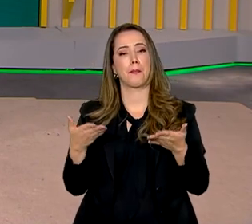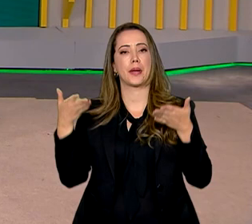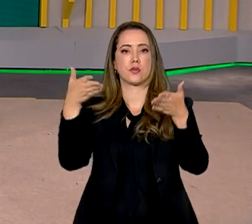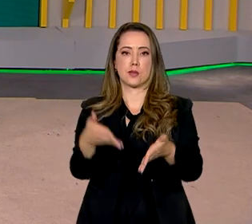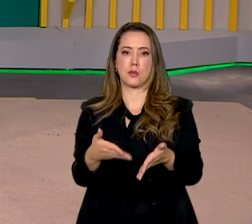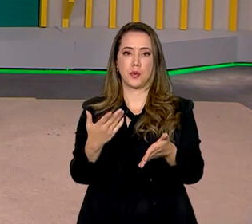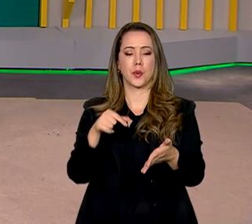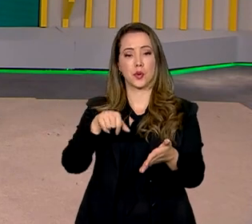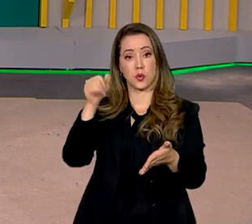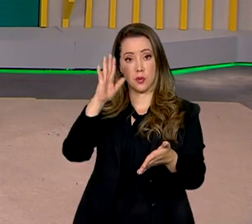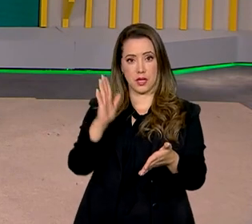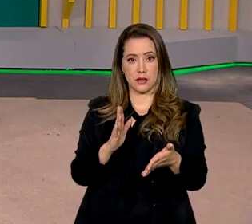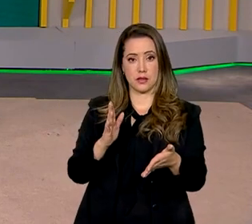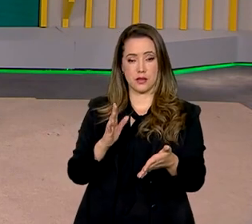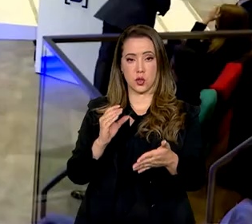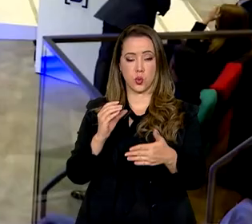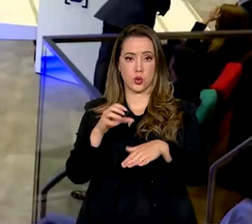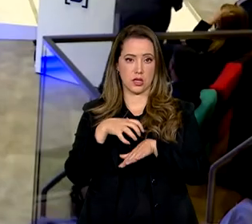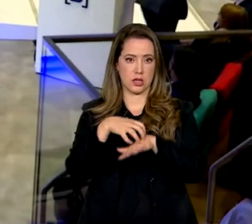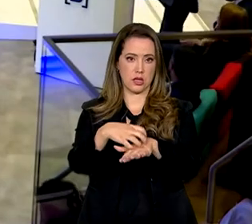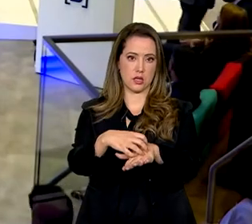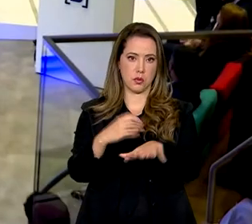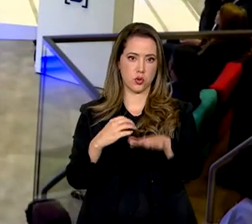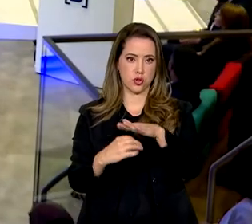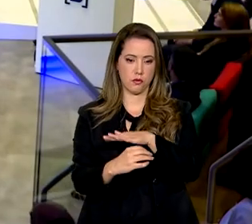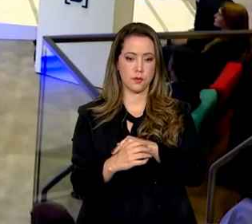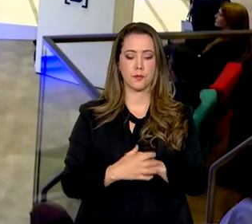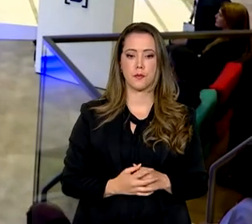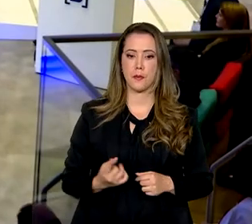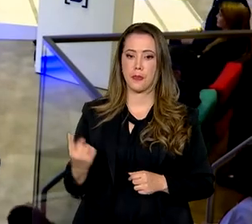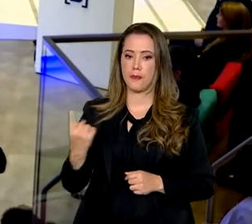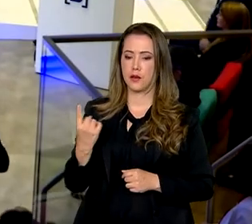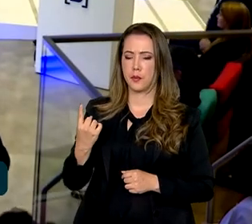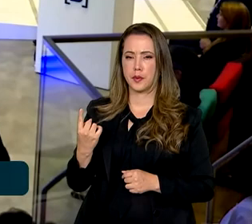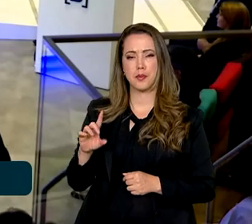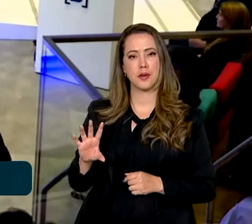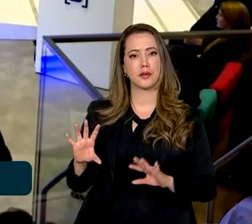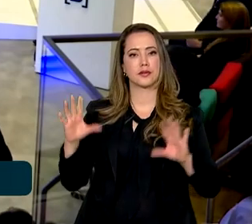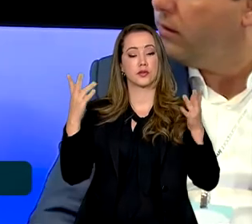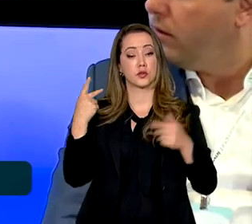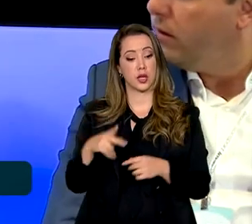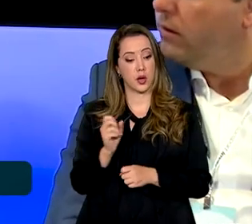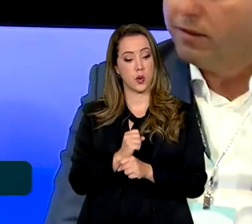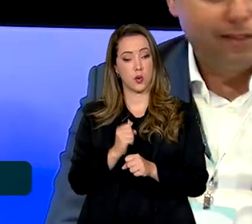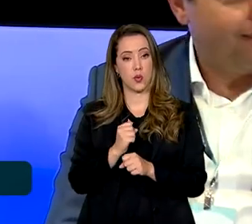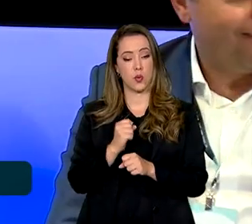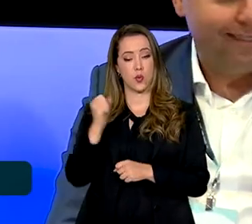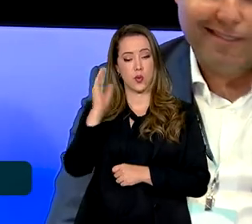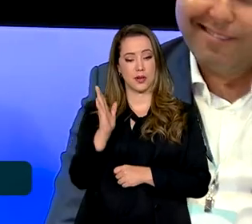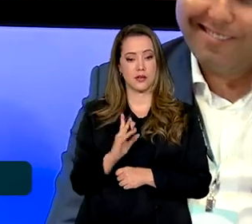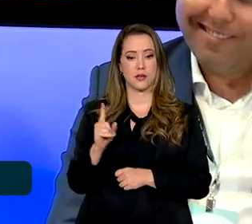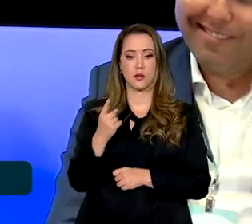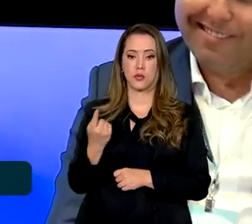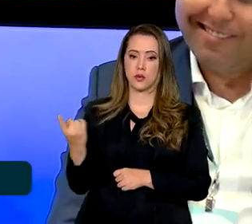do Brasil Transport Invest. Este é o primeiro evento do tipo realizado no Brasil. Renan Filho